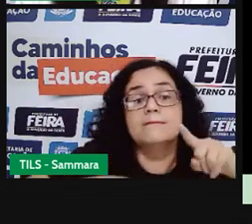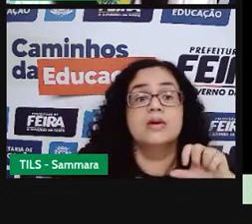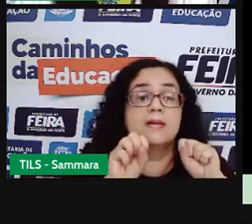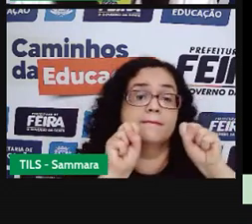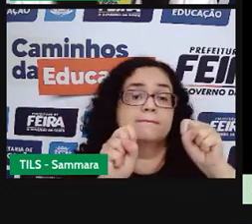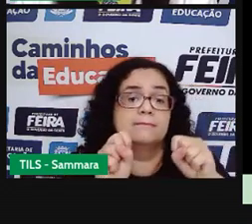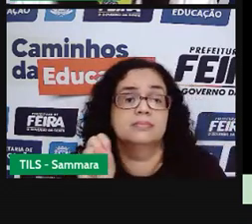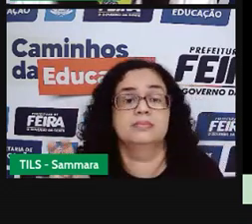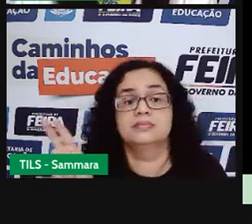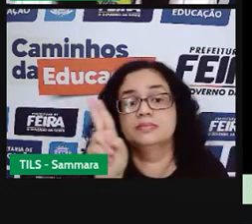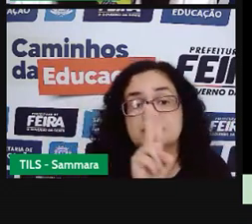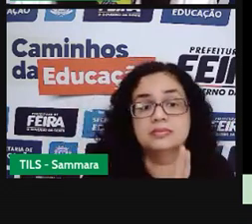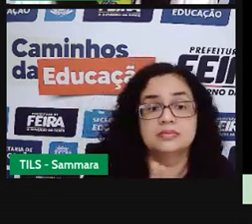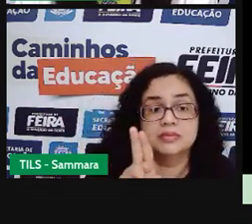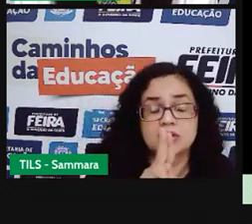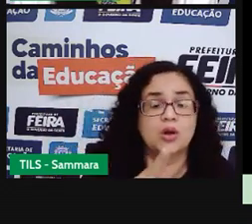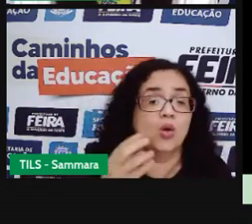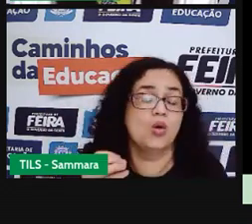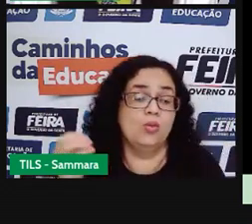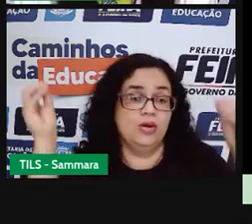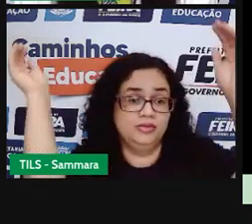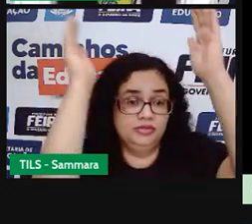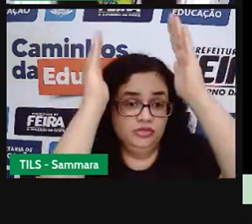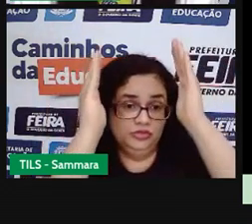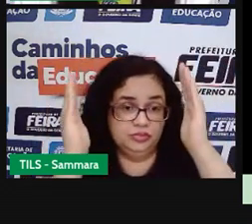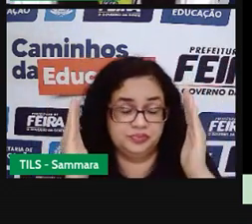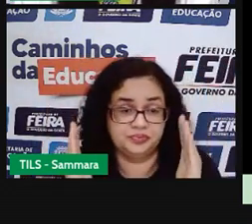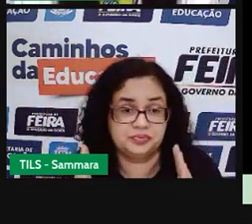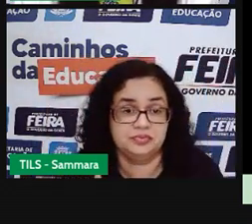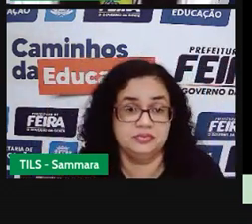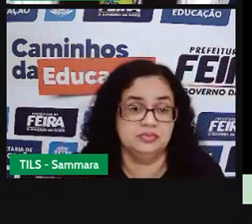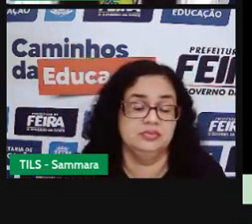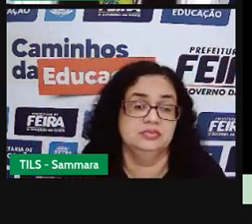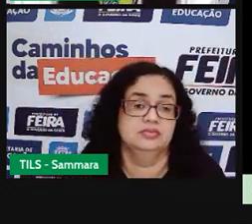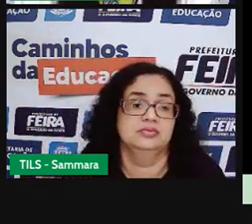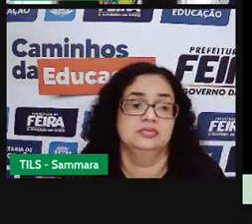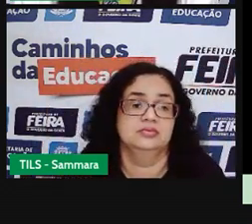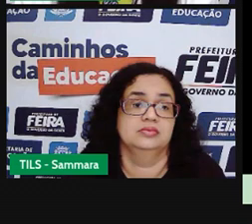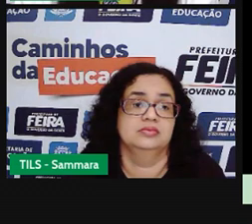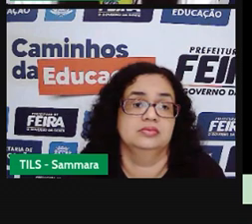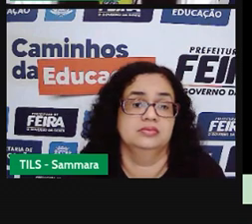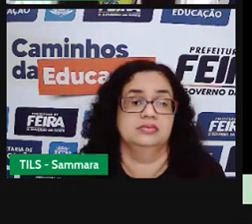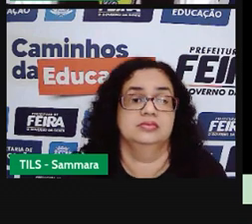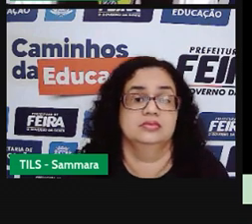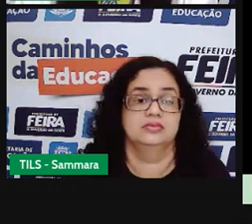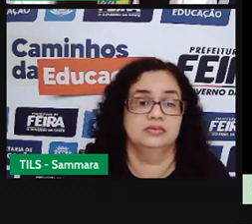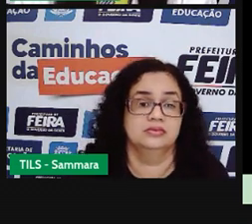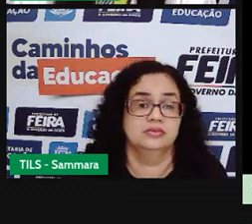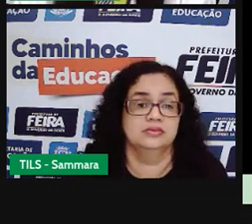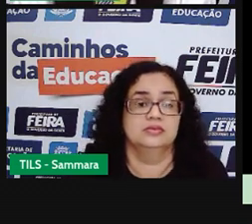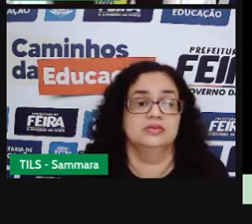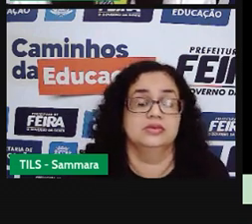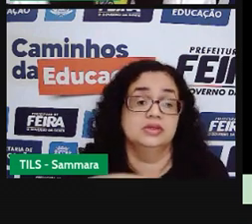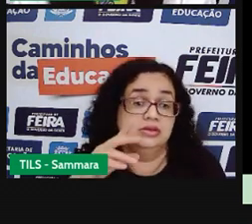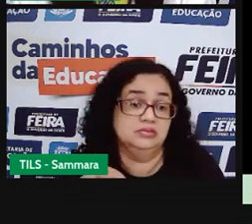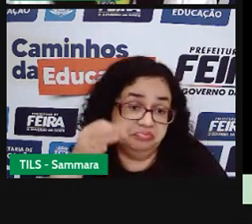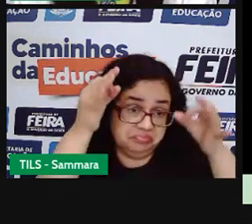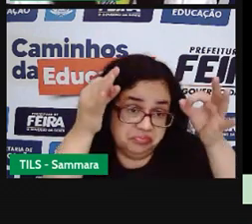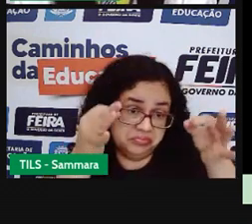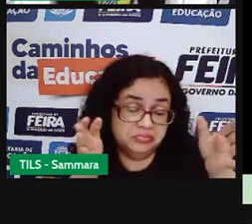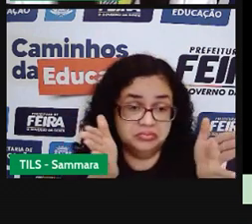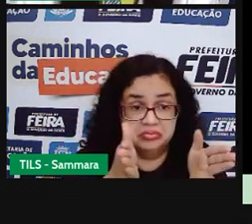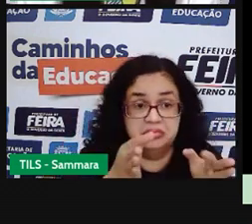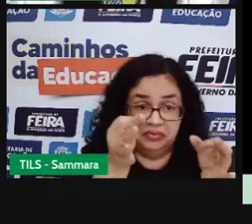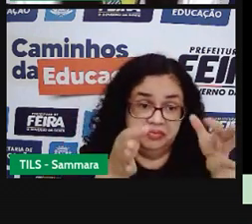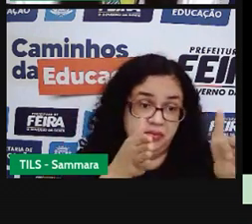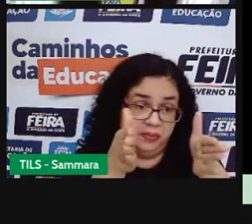observar também os formatos e que muitas vezes essas formas são justamente adequadas ao uso